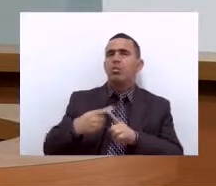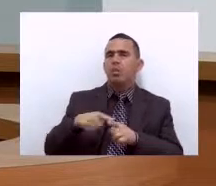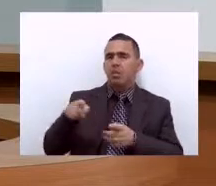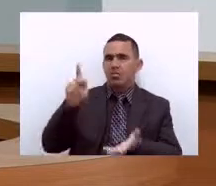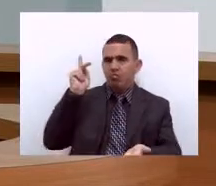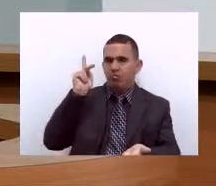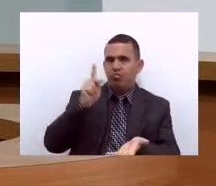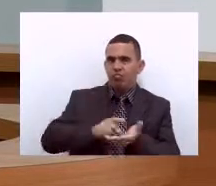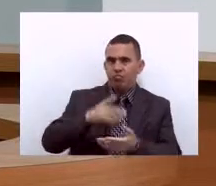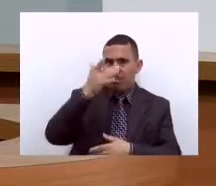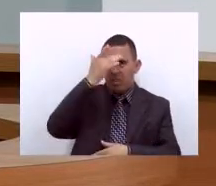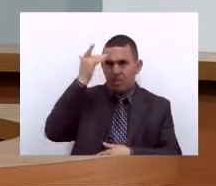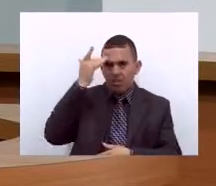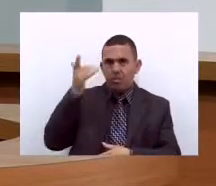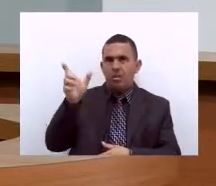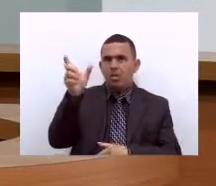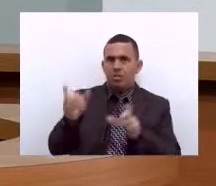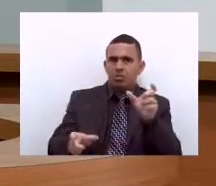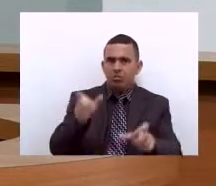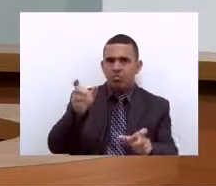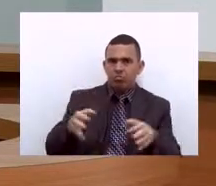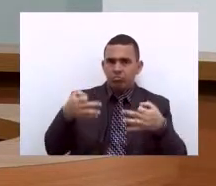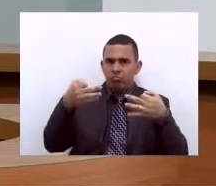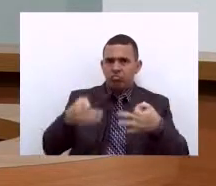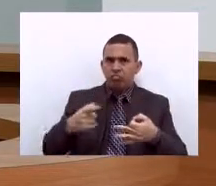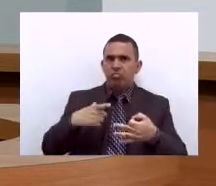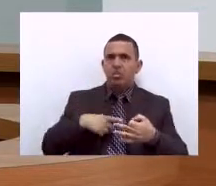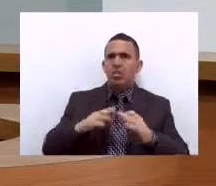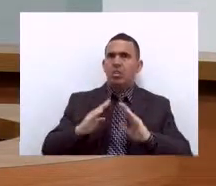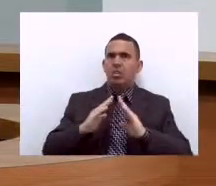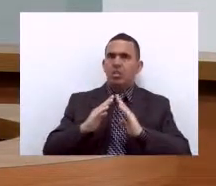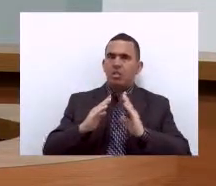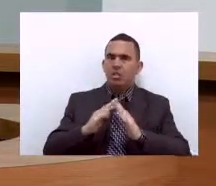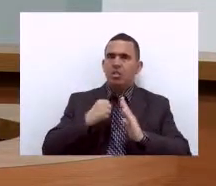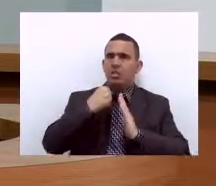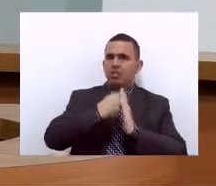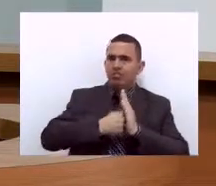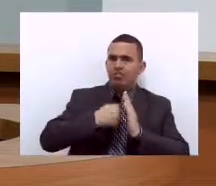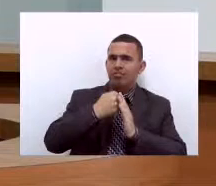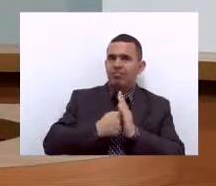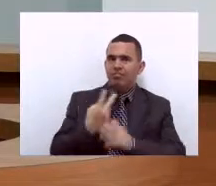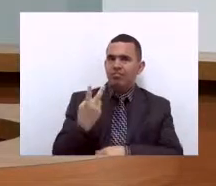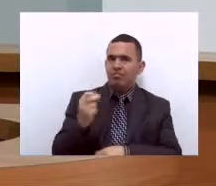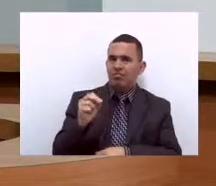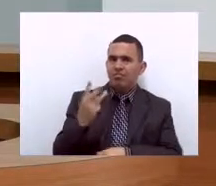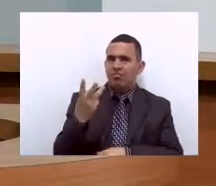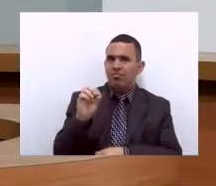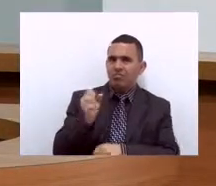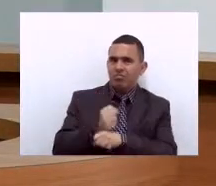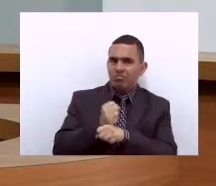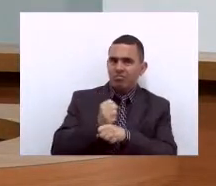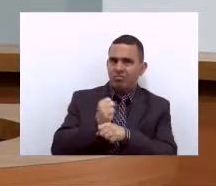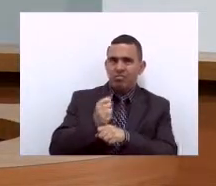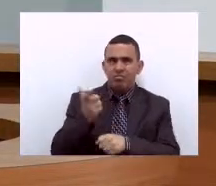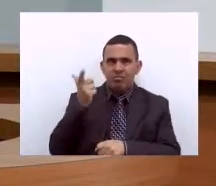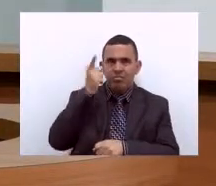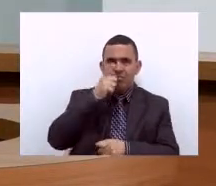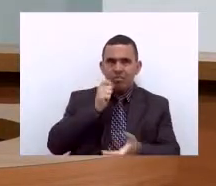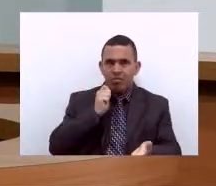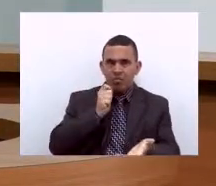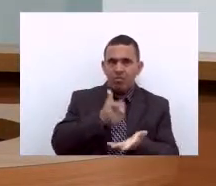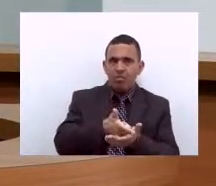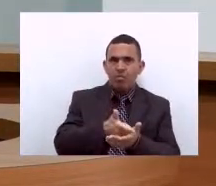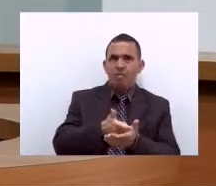colocou as pessoas de bem que tinham sua propriedade, sua casa, que lutaram durante 20, 30 anos para conseguir comprar seu pedaço de